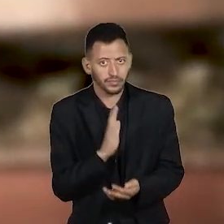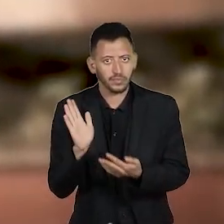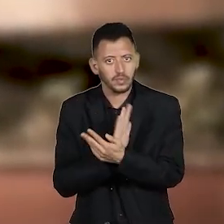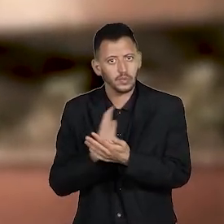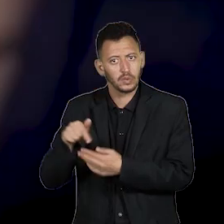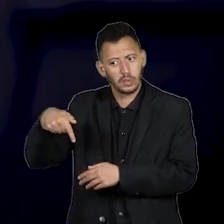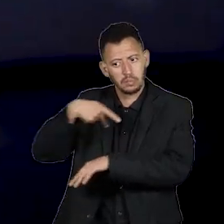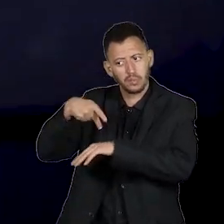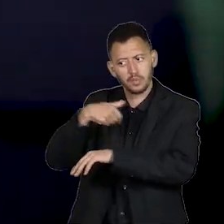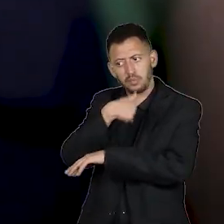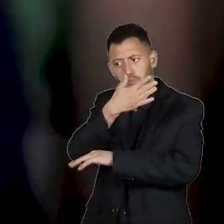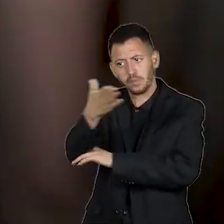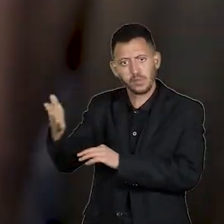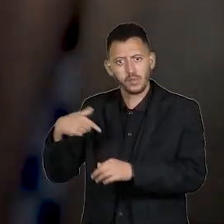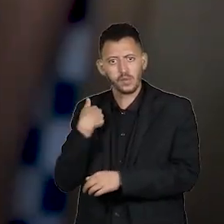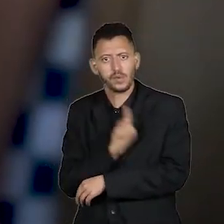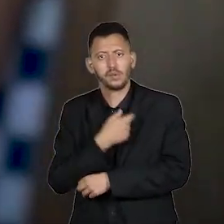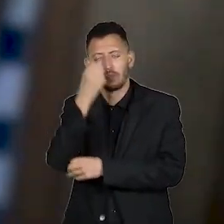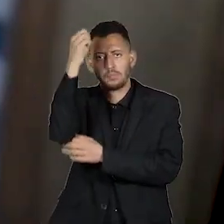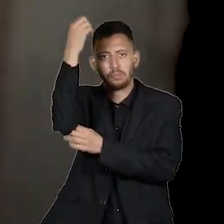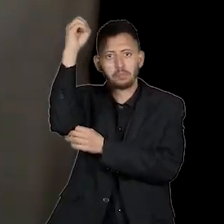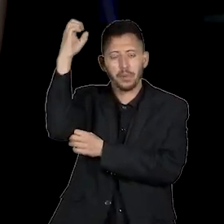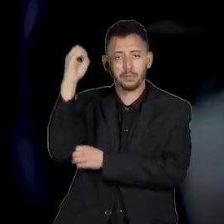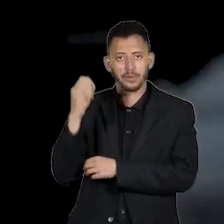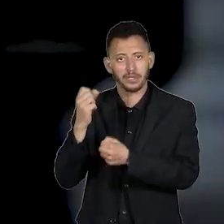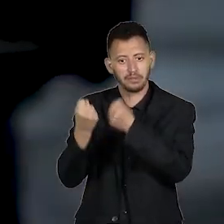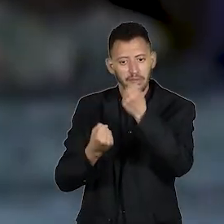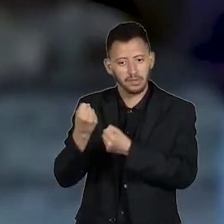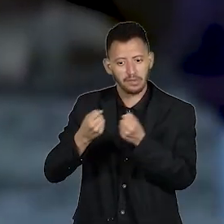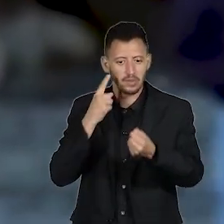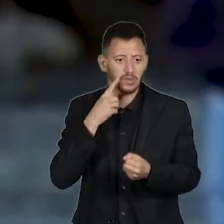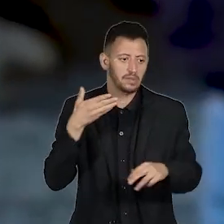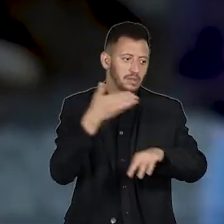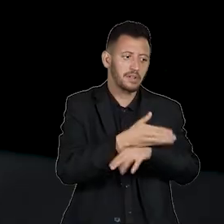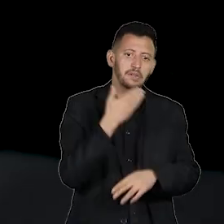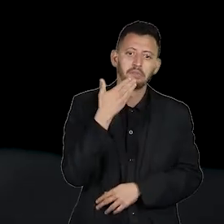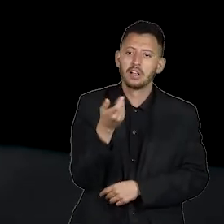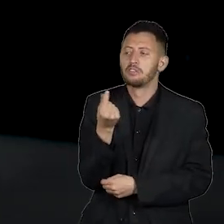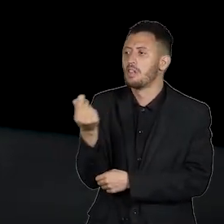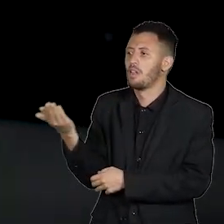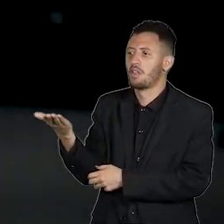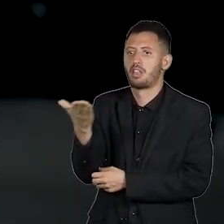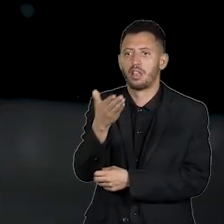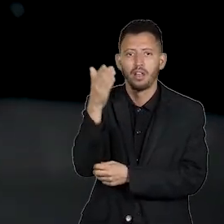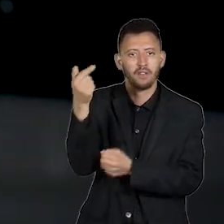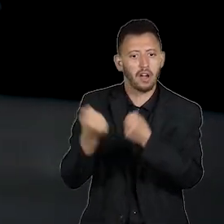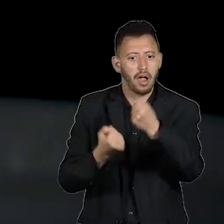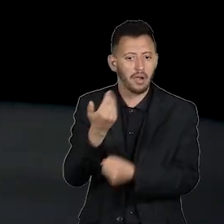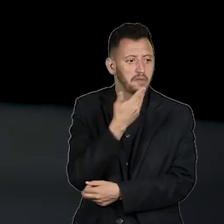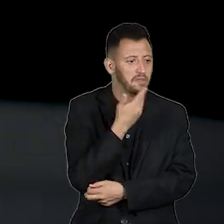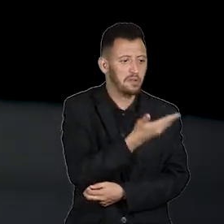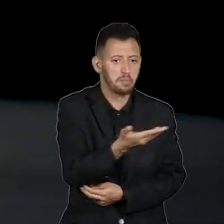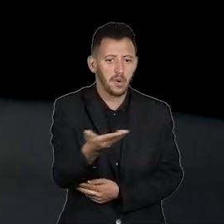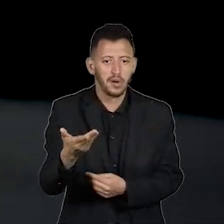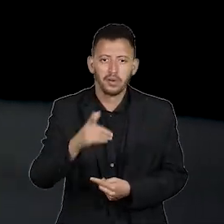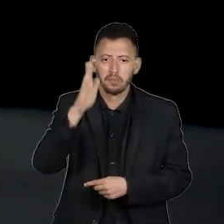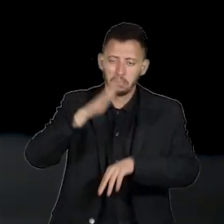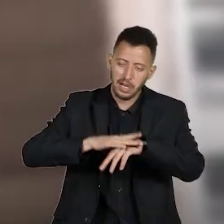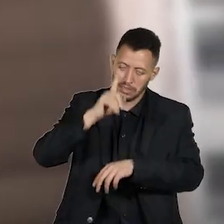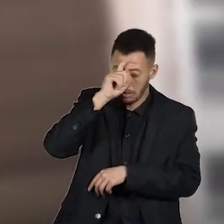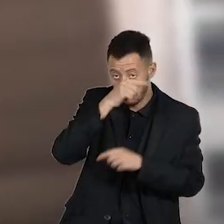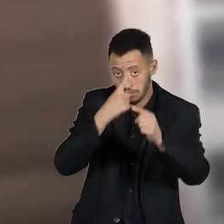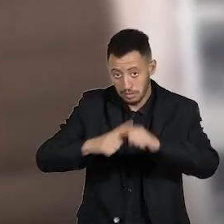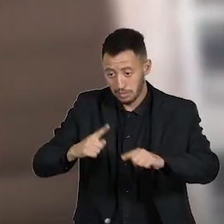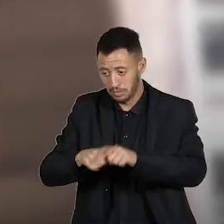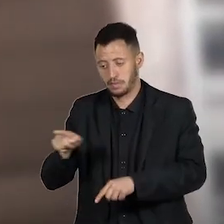Em muitos casos pelo país, é nos semáforos que crianças têm batido ponto para pedir dinheiro. Quanto maior as